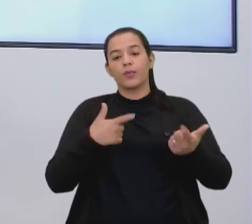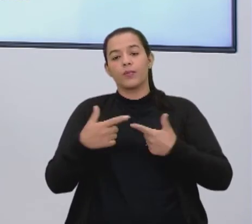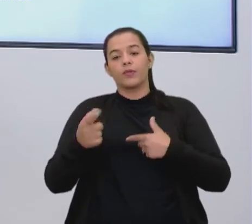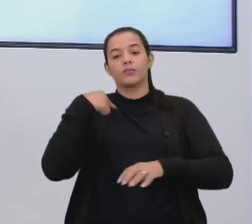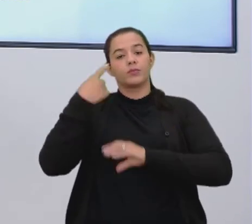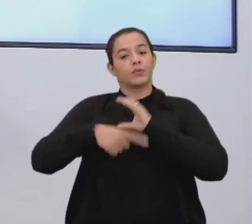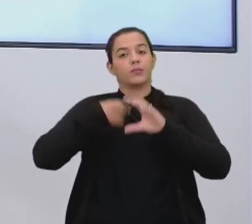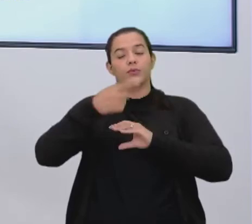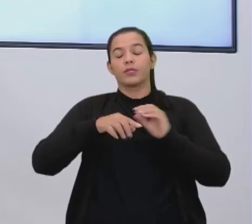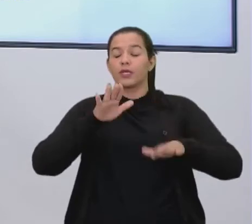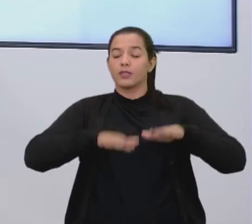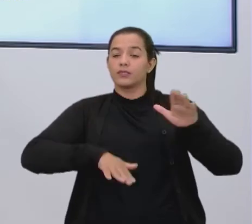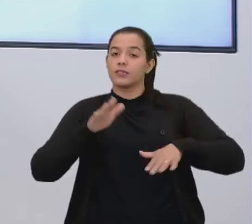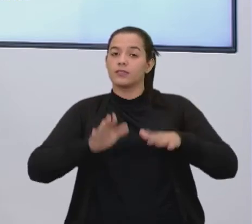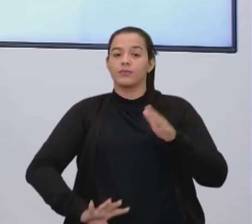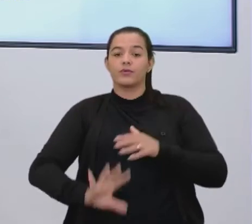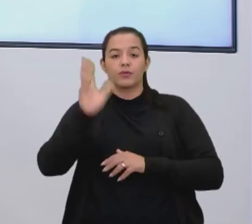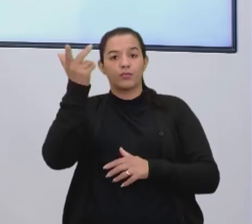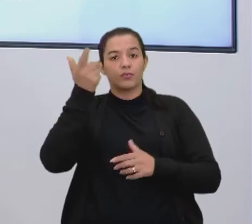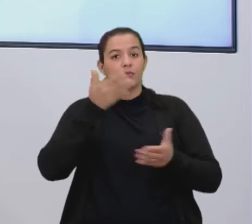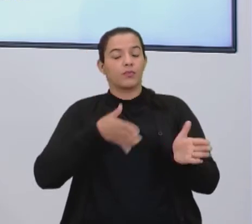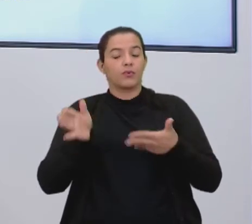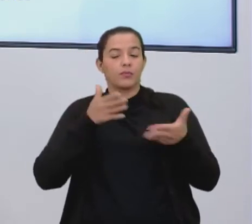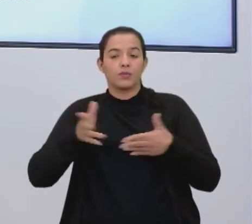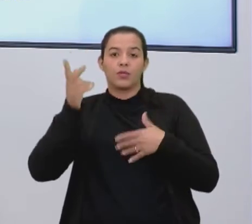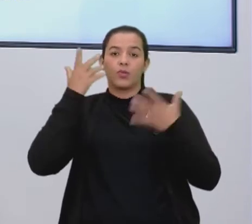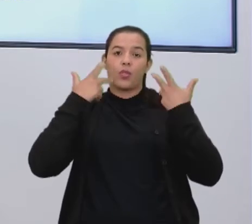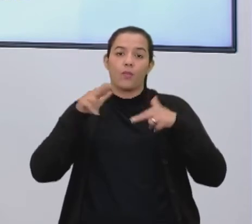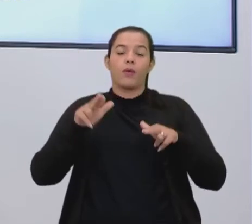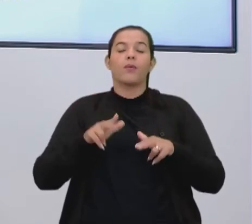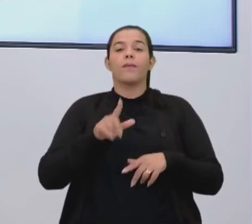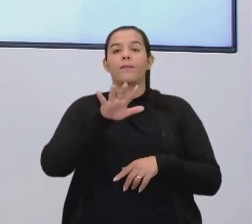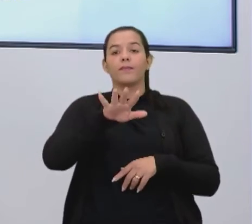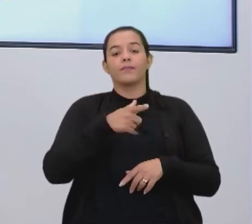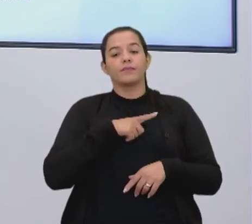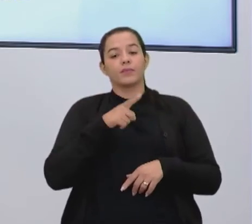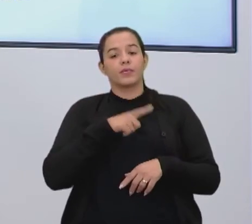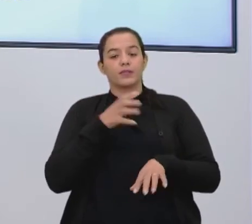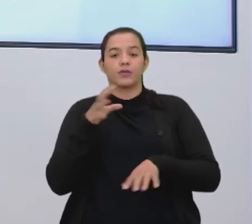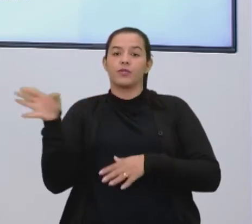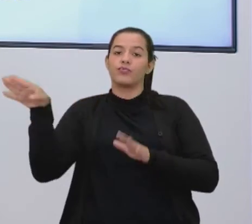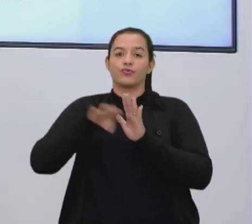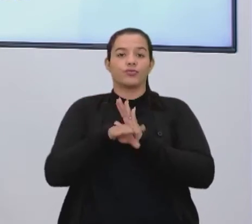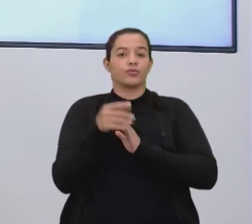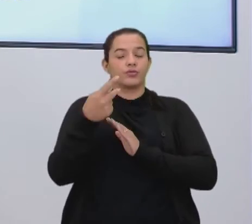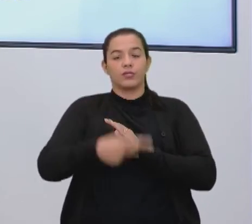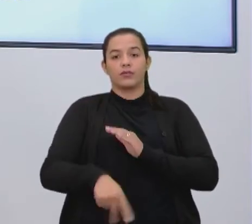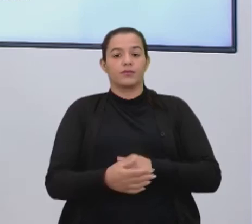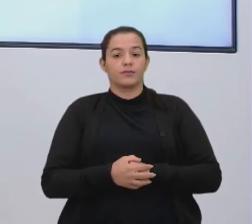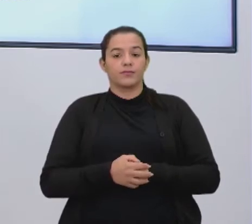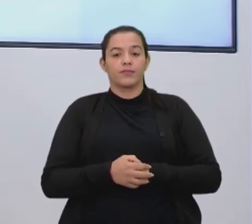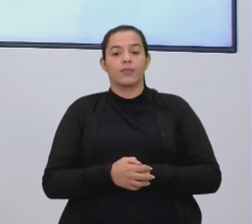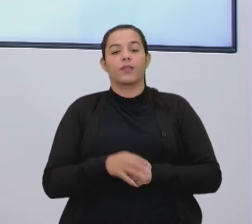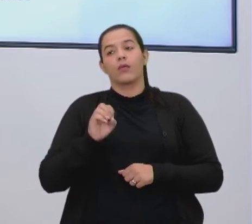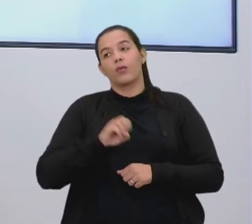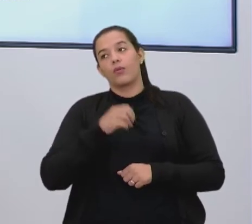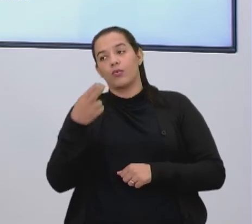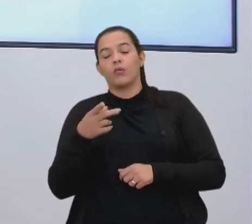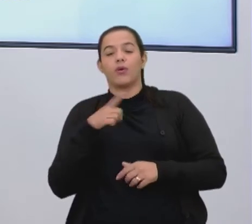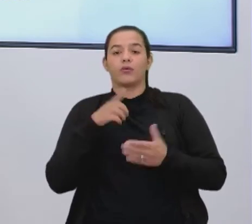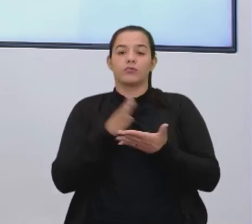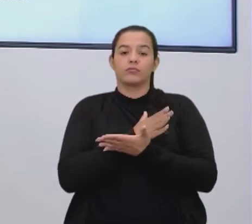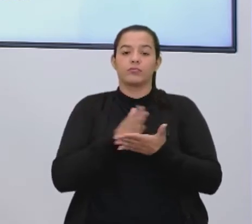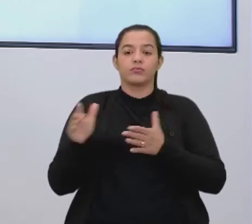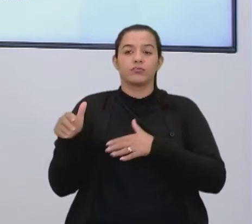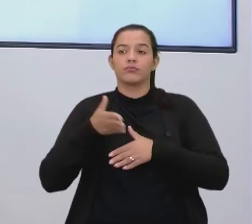vezes pode estar até acontecendo a produção normalmente, mas esse alimento não chega. Ou você tem os caminhos para esse alimento chegar,